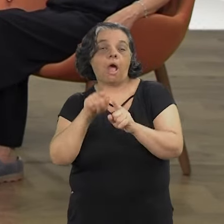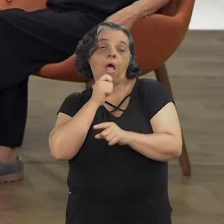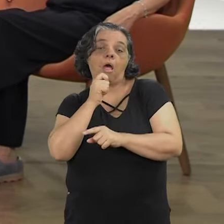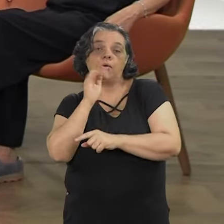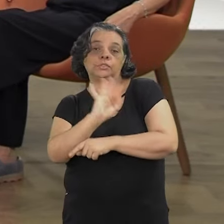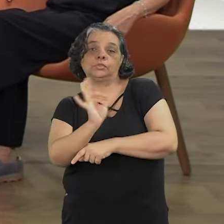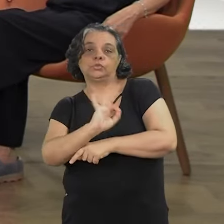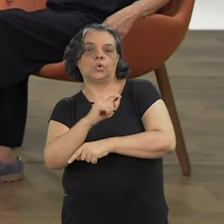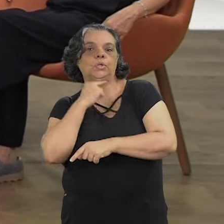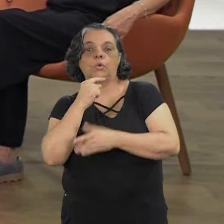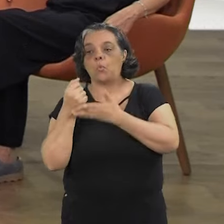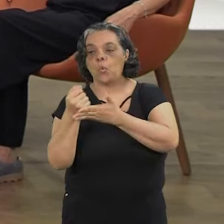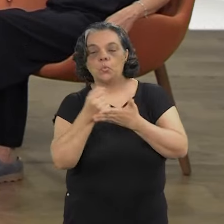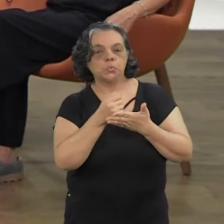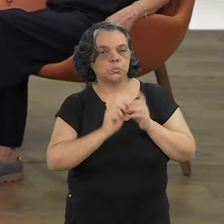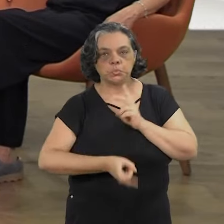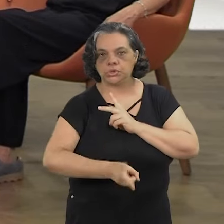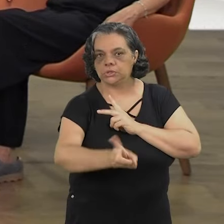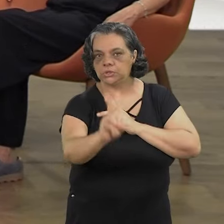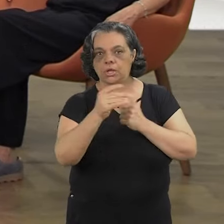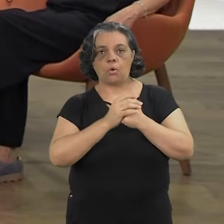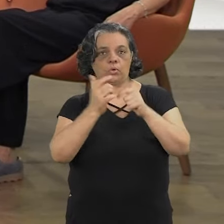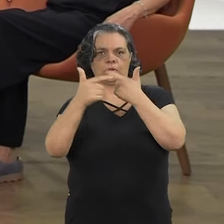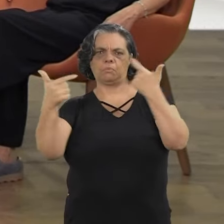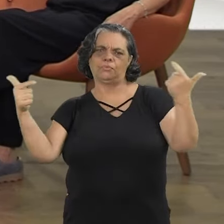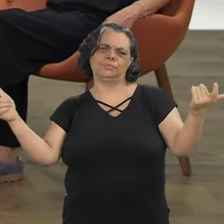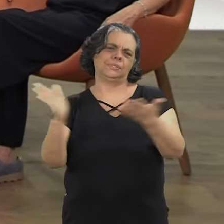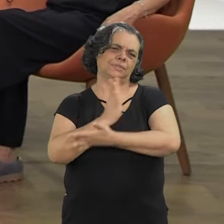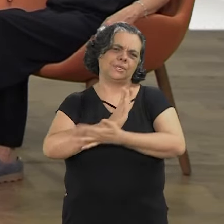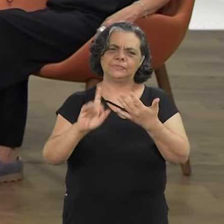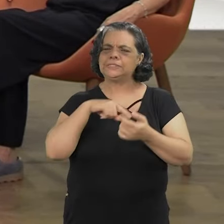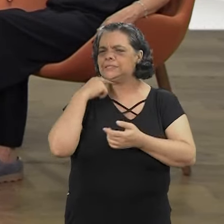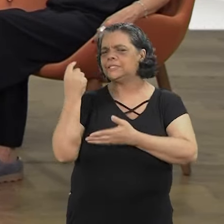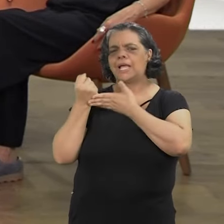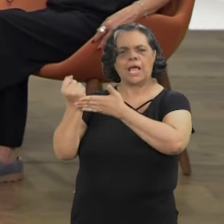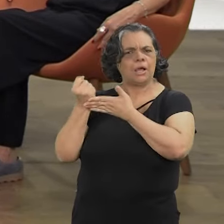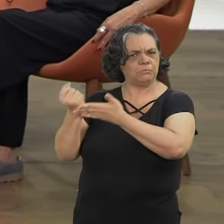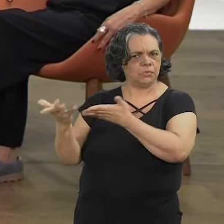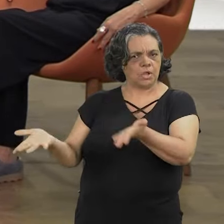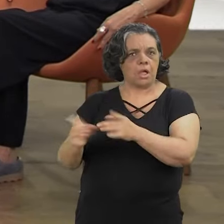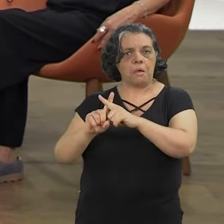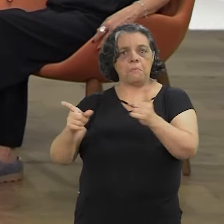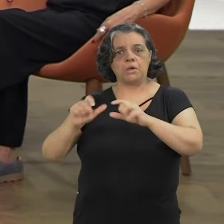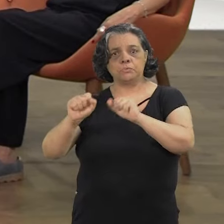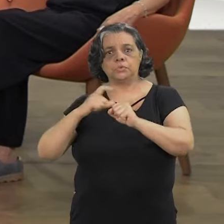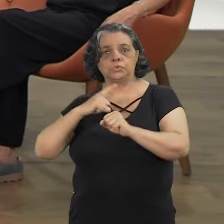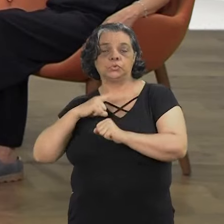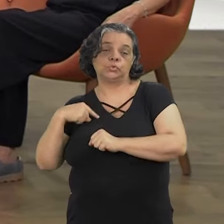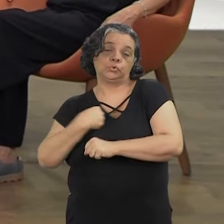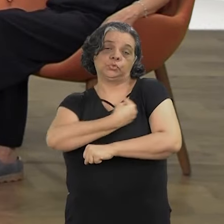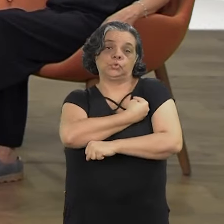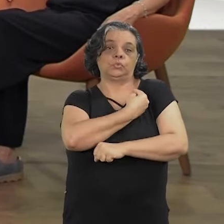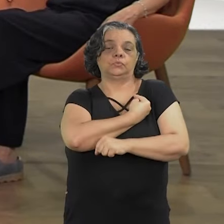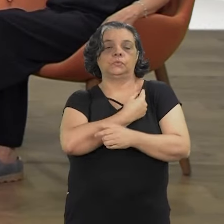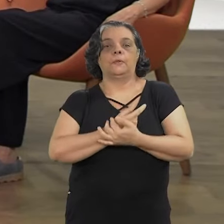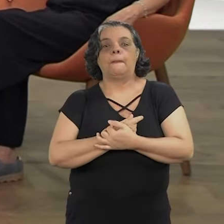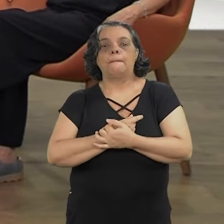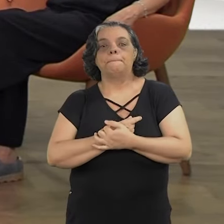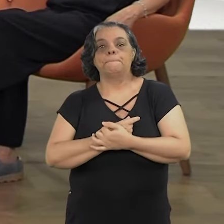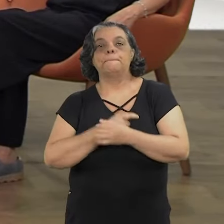que a a gente não apoia sempre ou na maior maioria das vezes não apoia a mídia hegemônica mas a gente tem os nossos